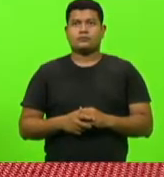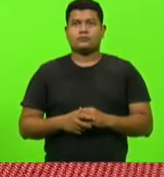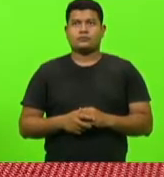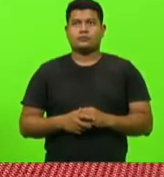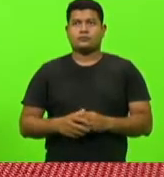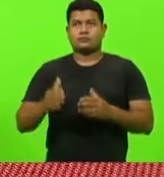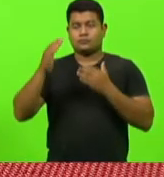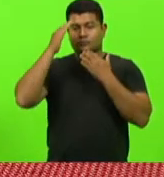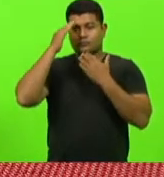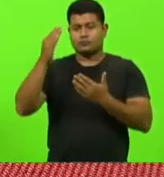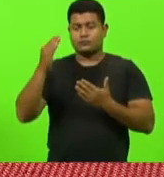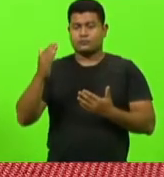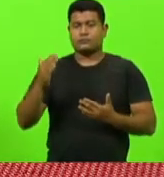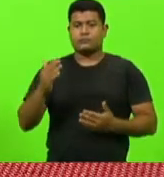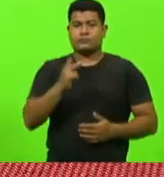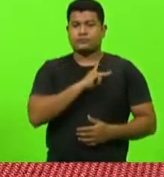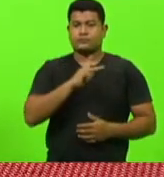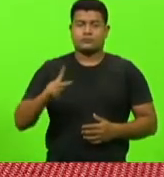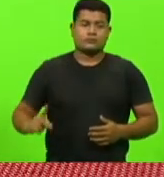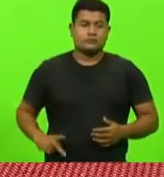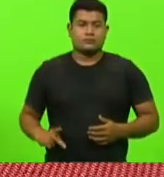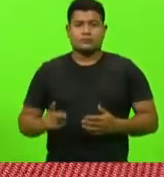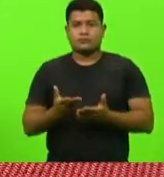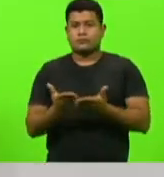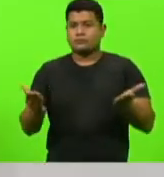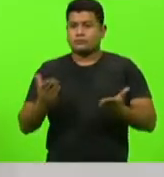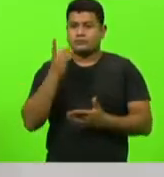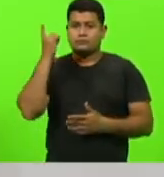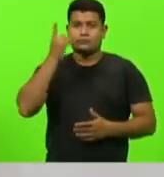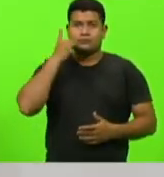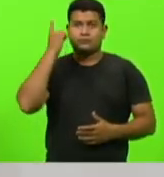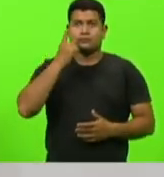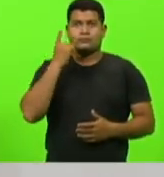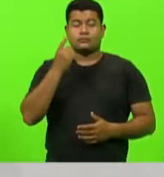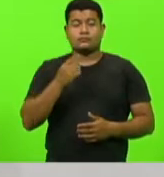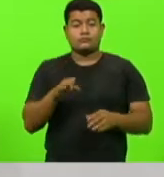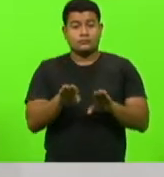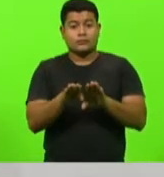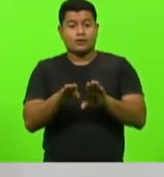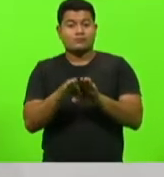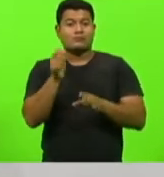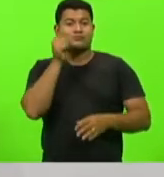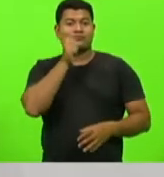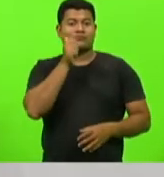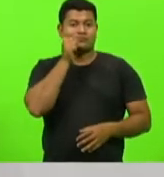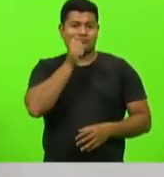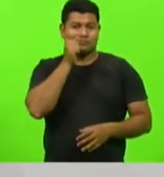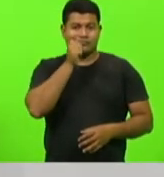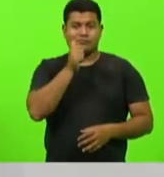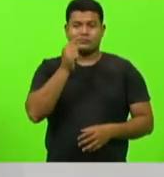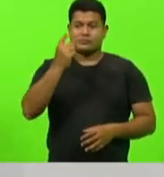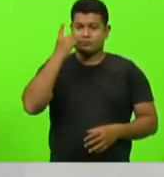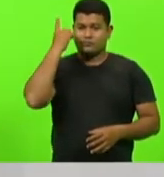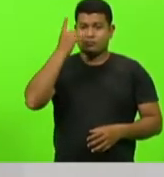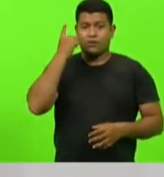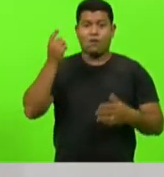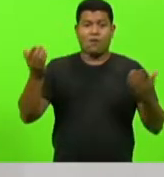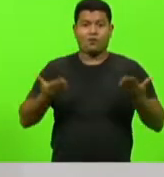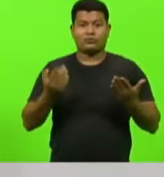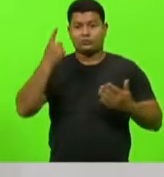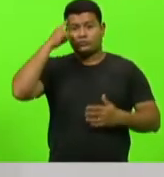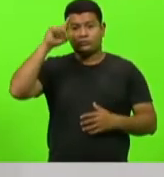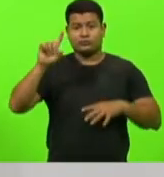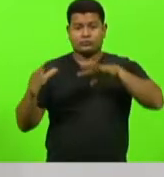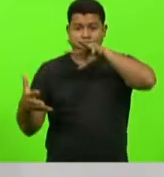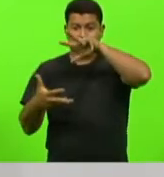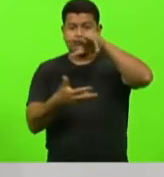Obrigado, senhor presidente, senhores deputados, senhoras deputadas, hoje no Dia Internacional